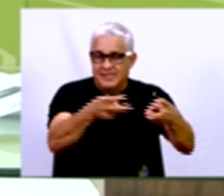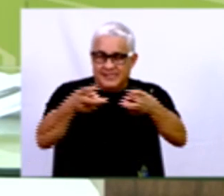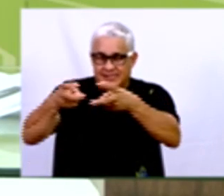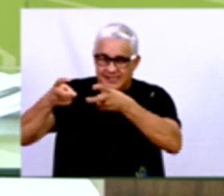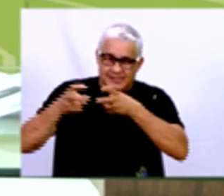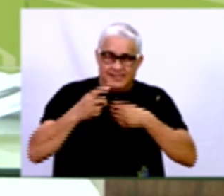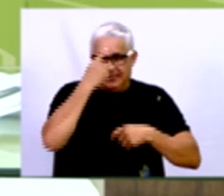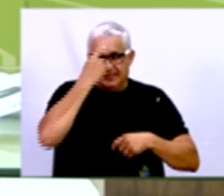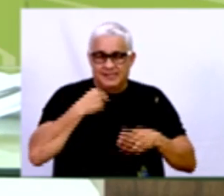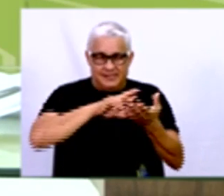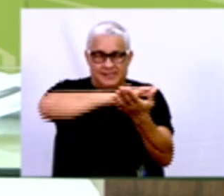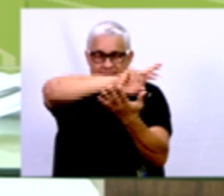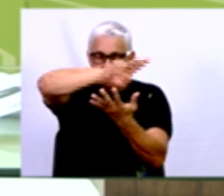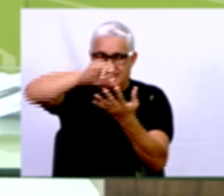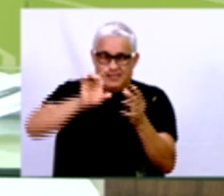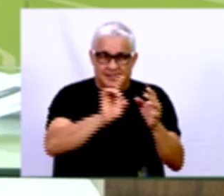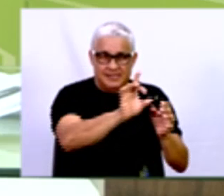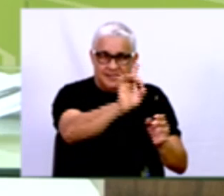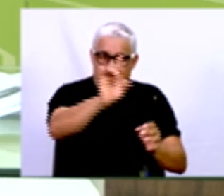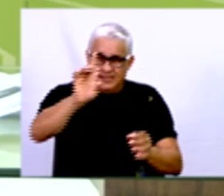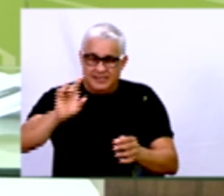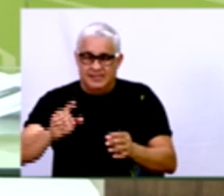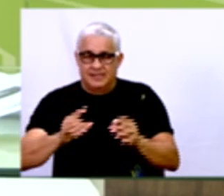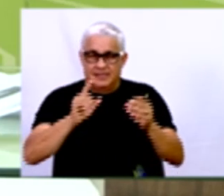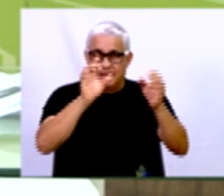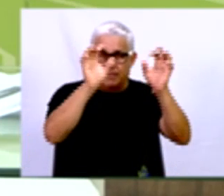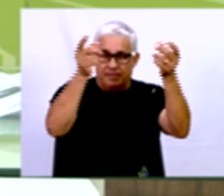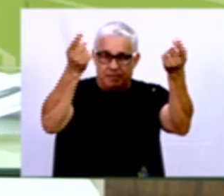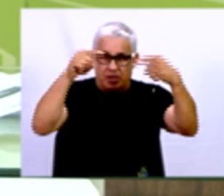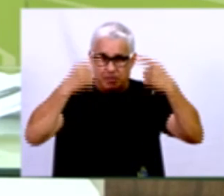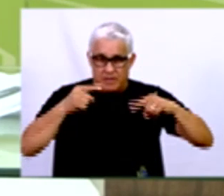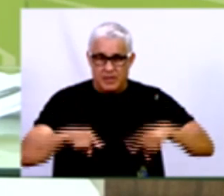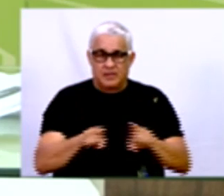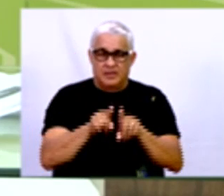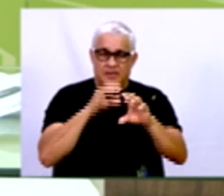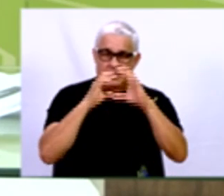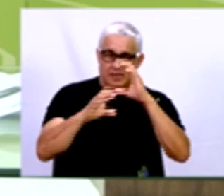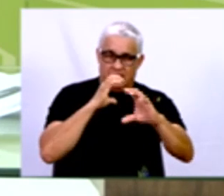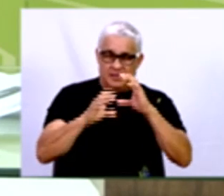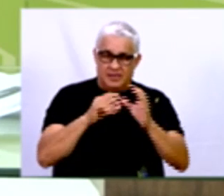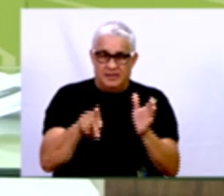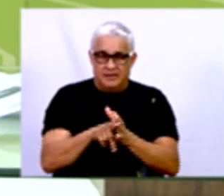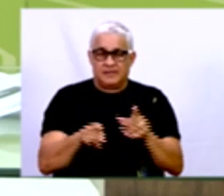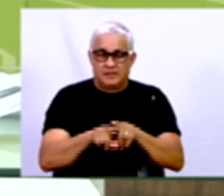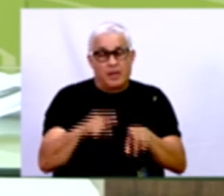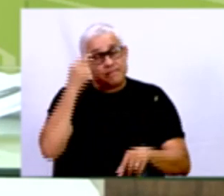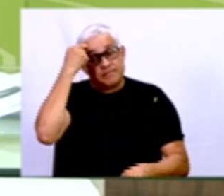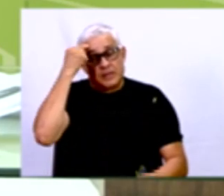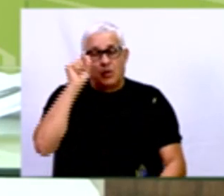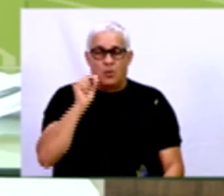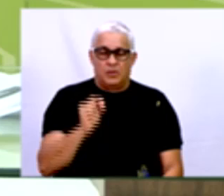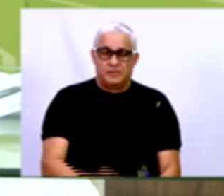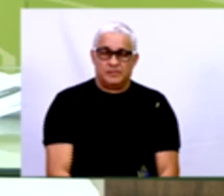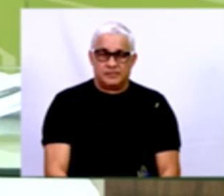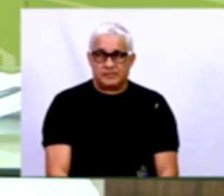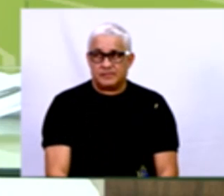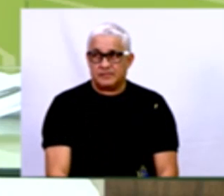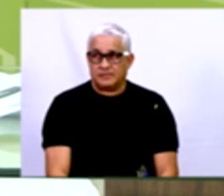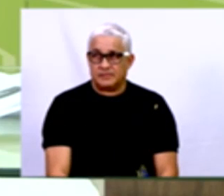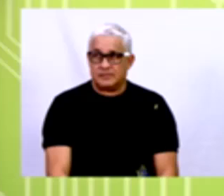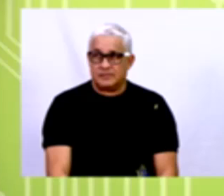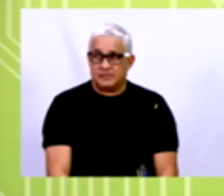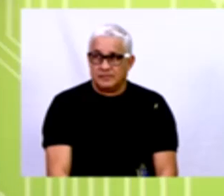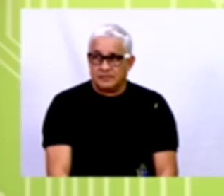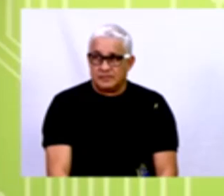as características de cada um desses elementos que compõem a comunicação e refletir um pouco sobre isso, não é, professora?